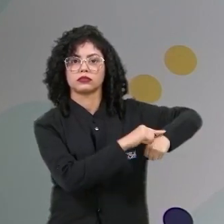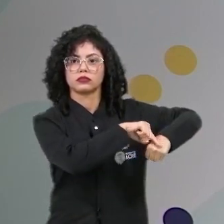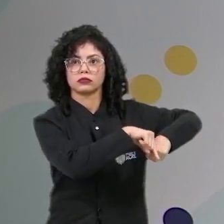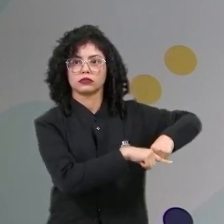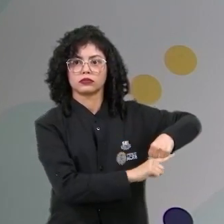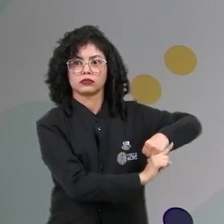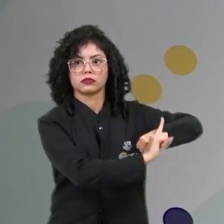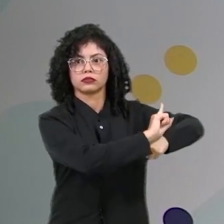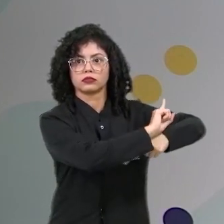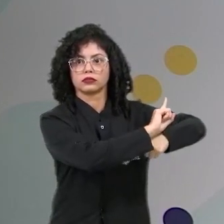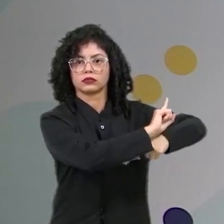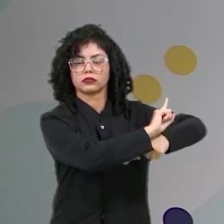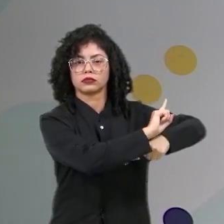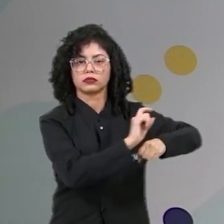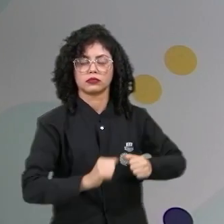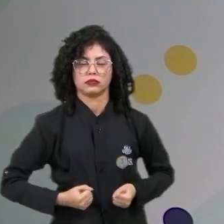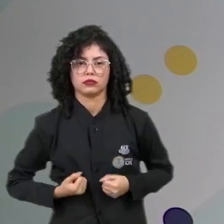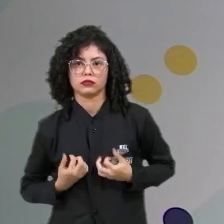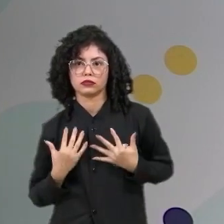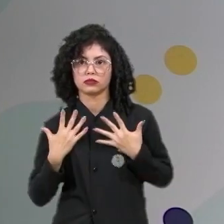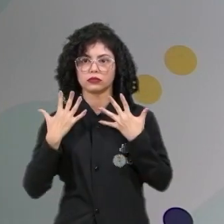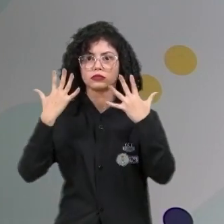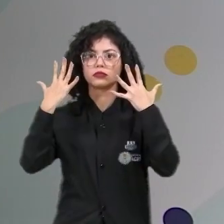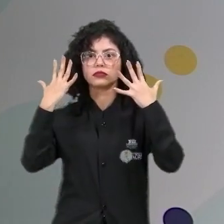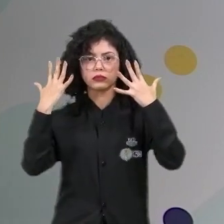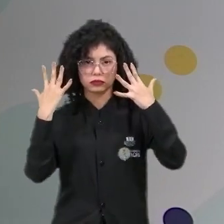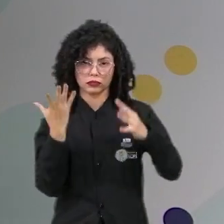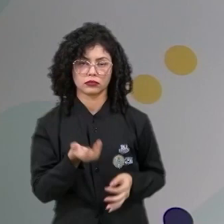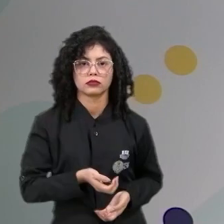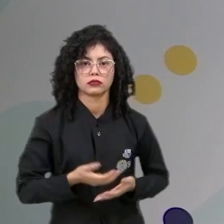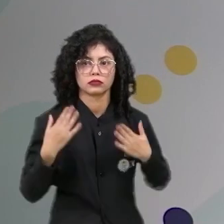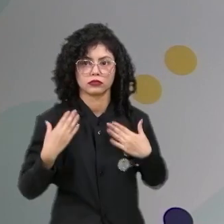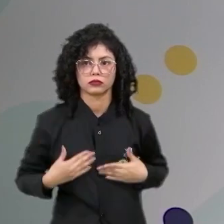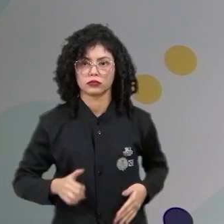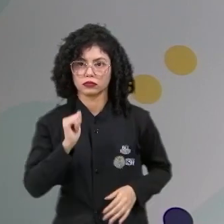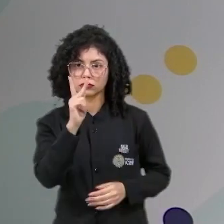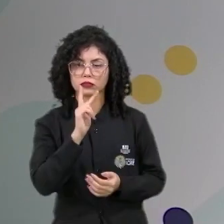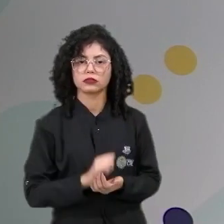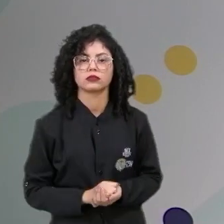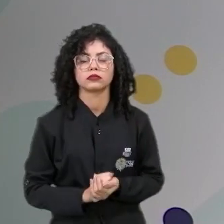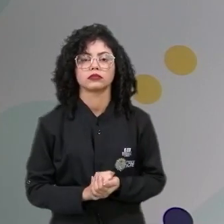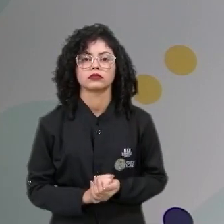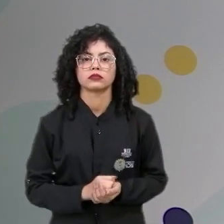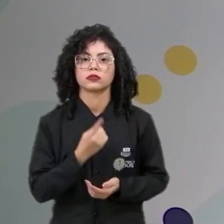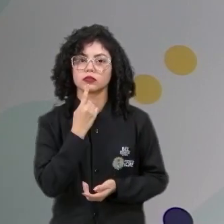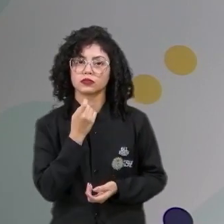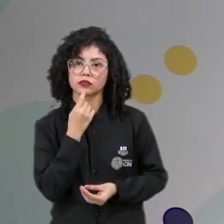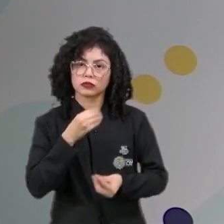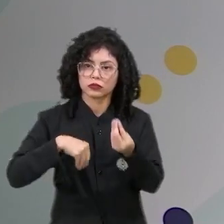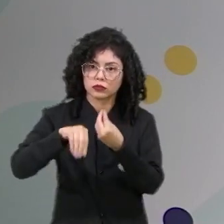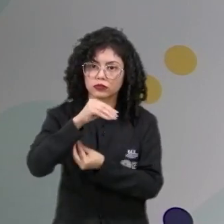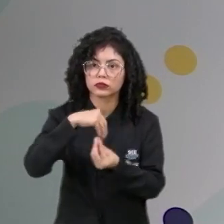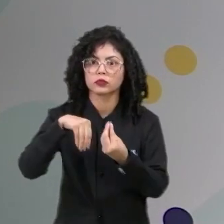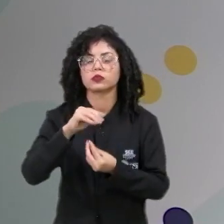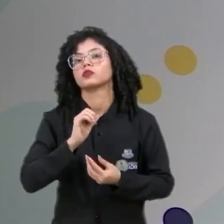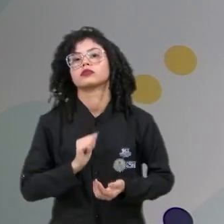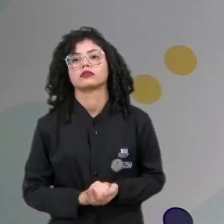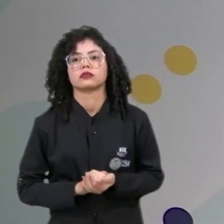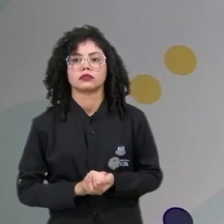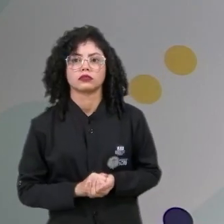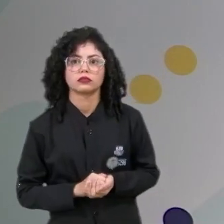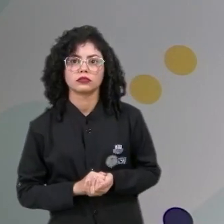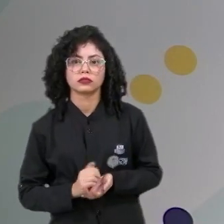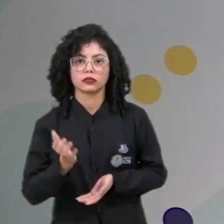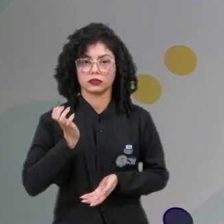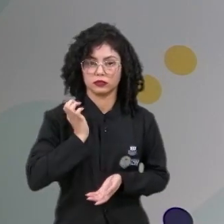que aí vai ser distribuído por todo o nosso corpo. Ok até aí? O sangue se mistura, professor, o sangue arterial, que